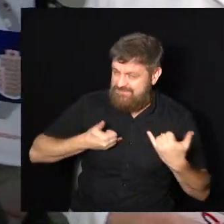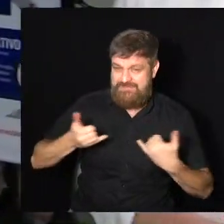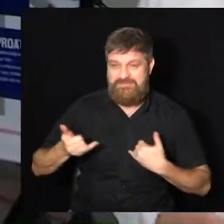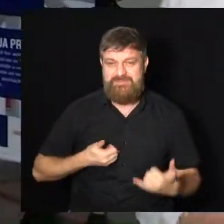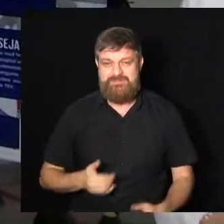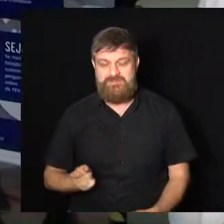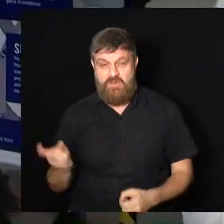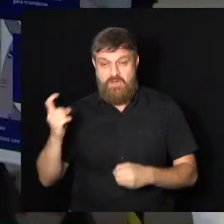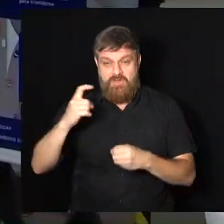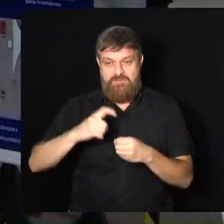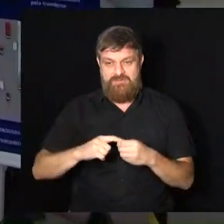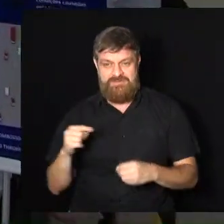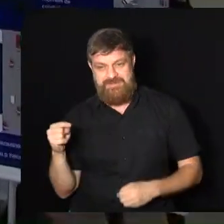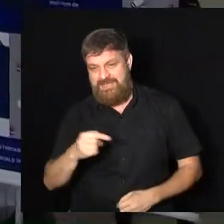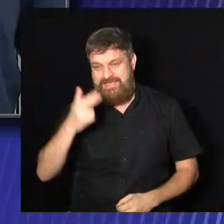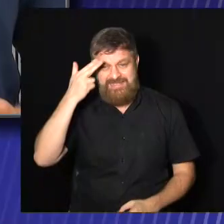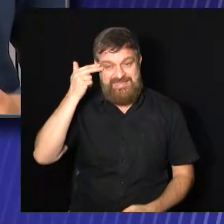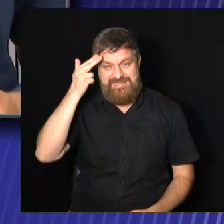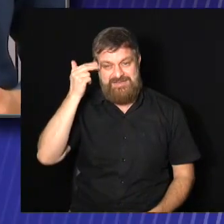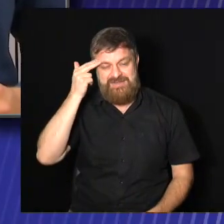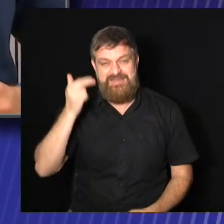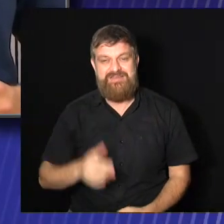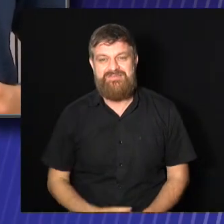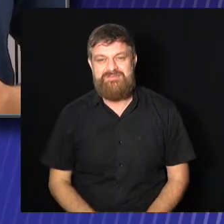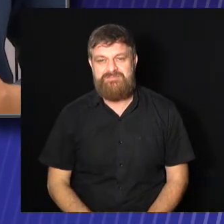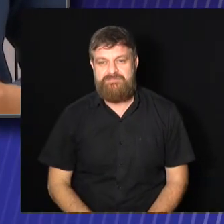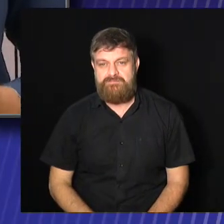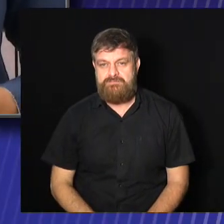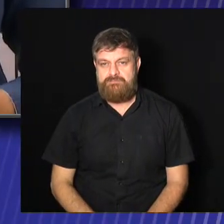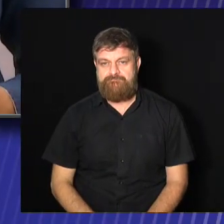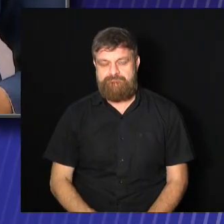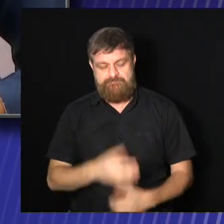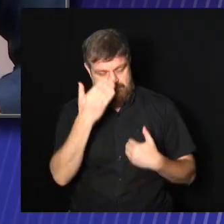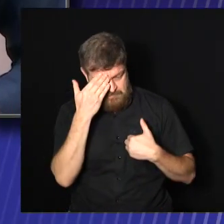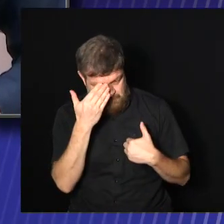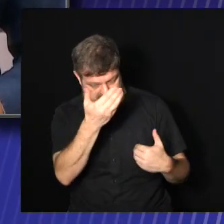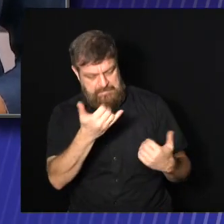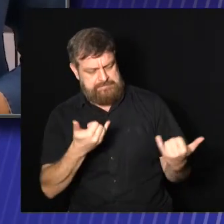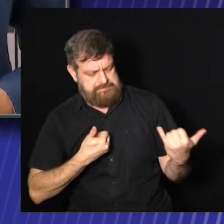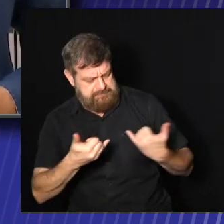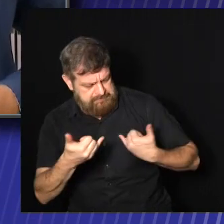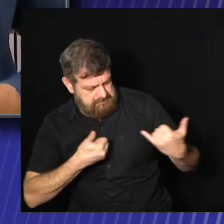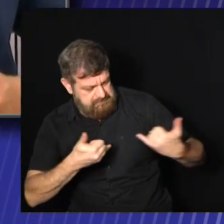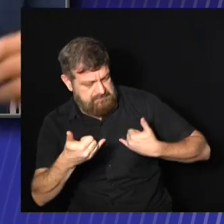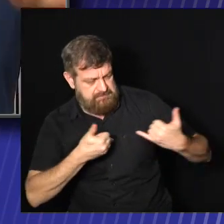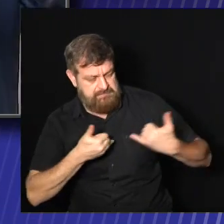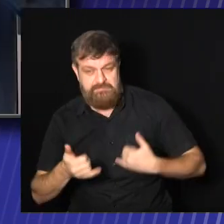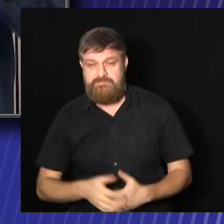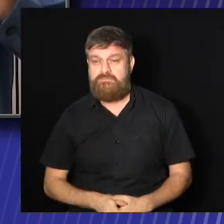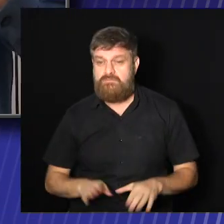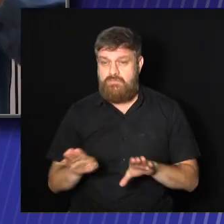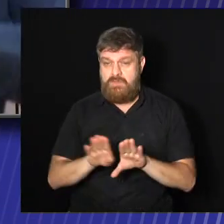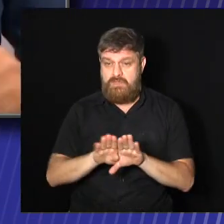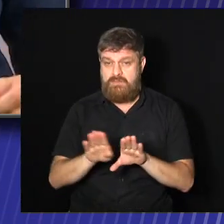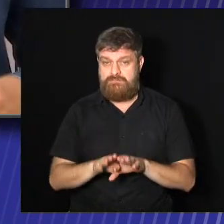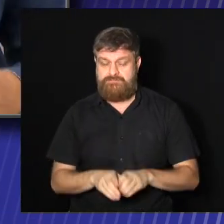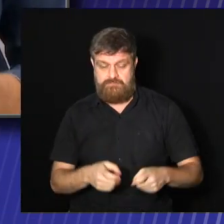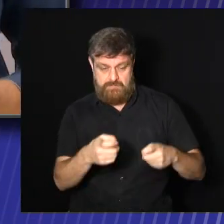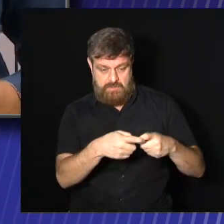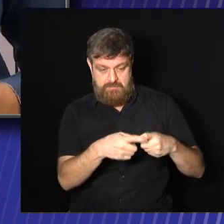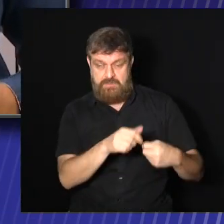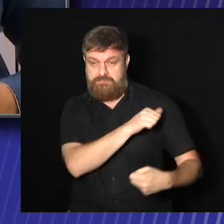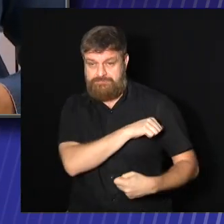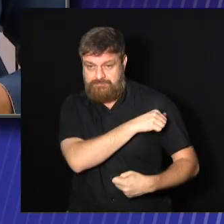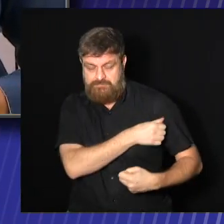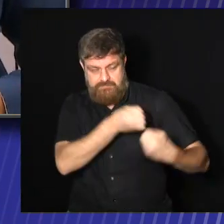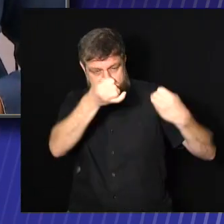Érica, voltamos com você, Gabriel Castro. Muito obrigado pelas informações, André Aranha, e também as especialistas